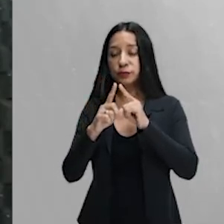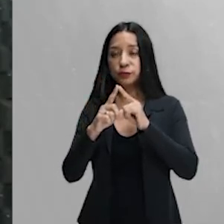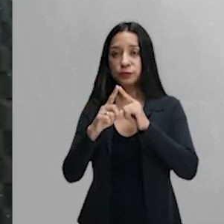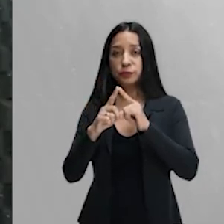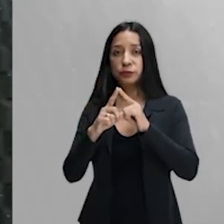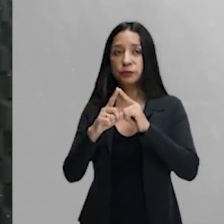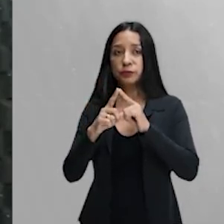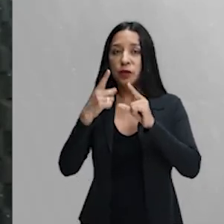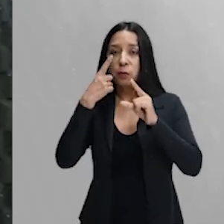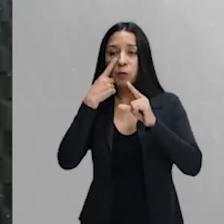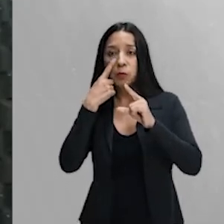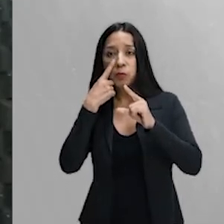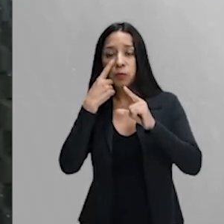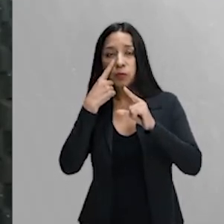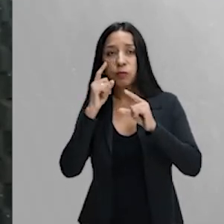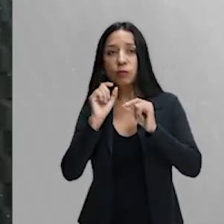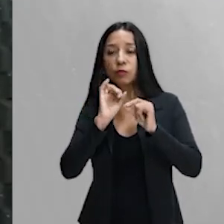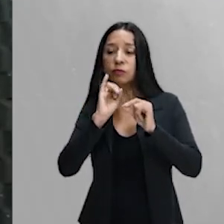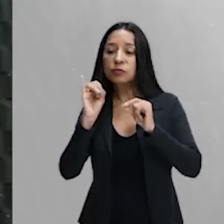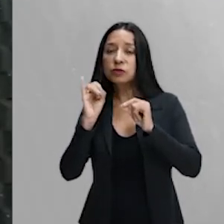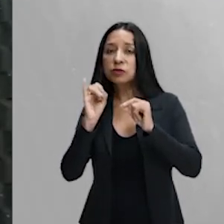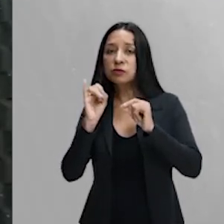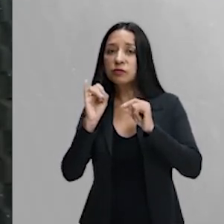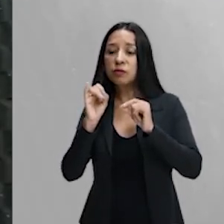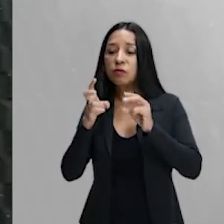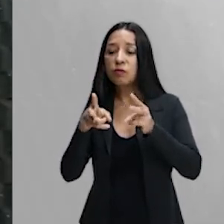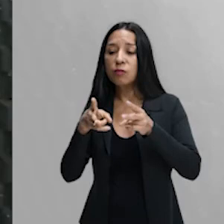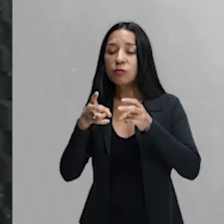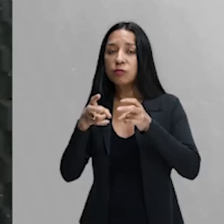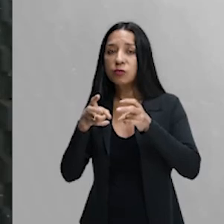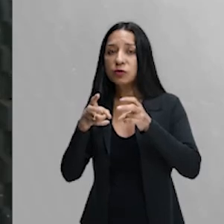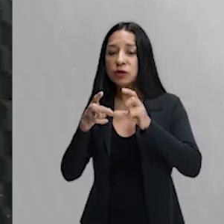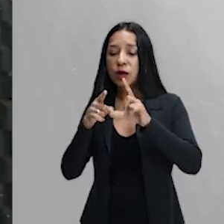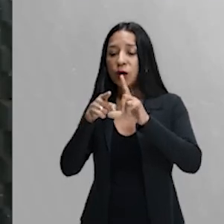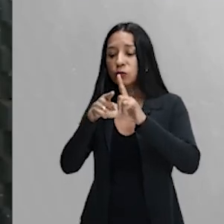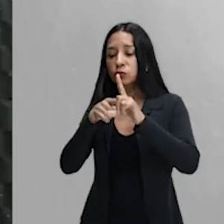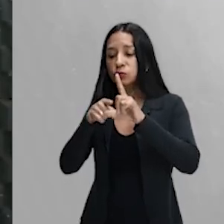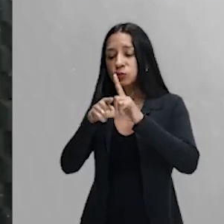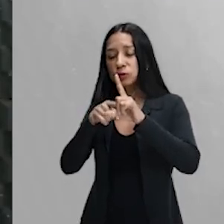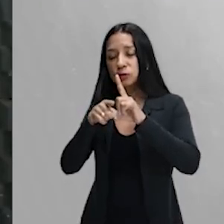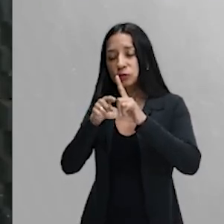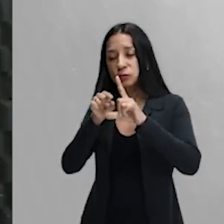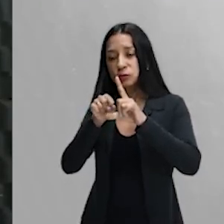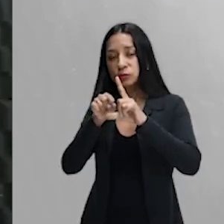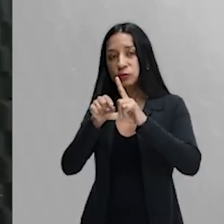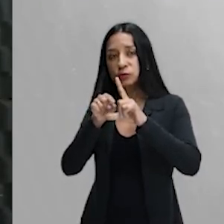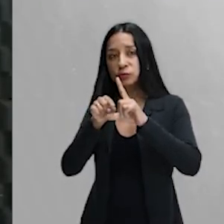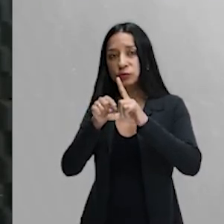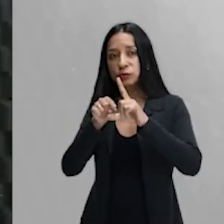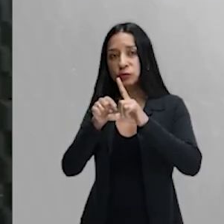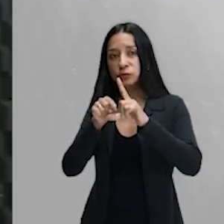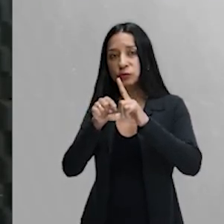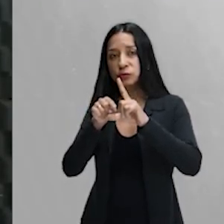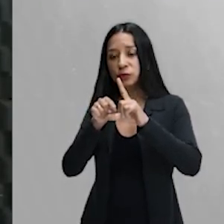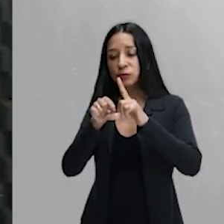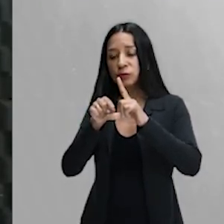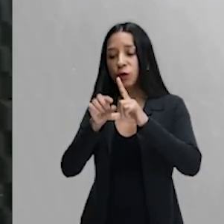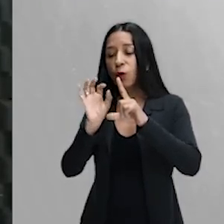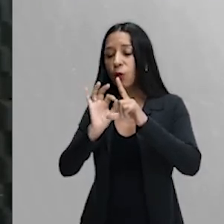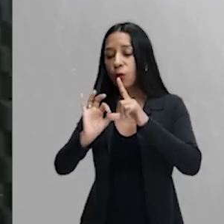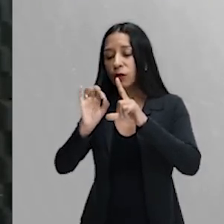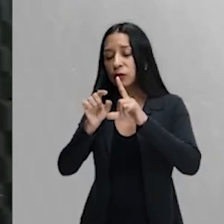Tá? Veja só, se você for buscar aqui, ó, o centro do seu hexágono e buscar formar um triângulo